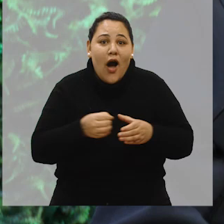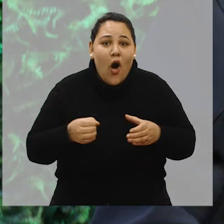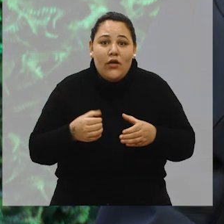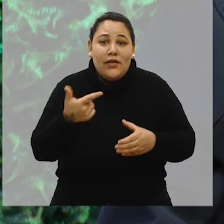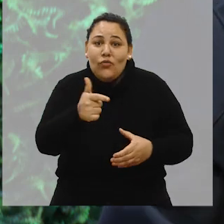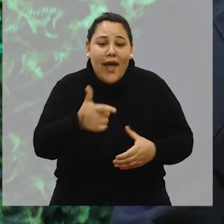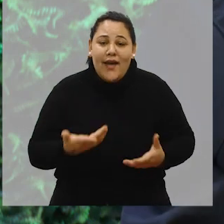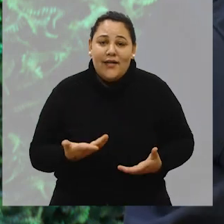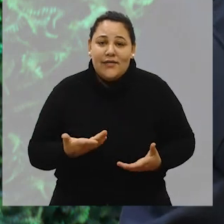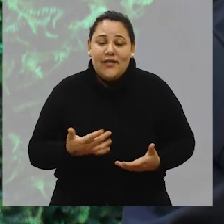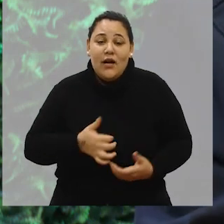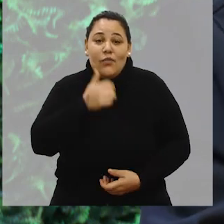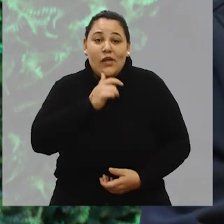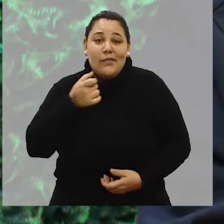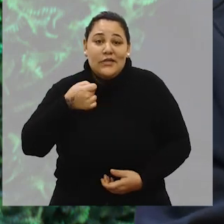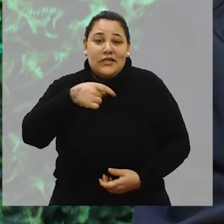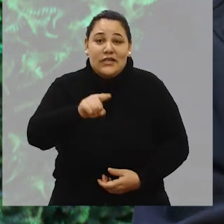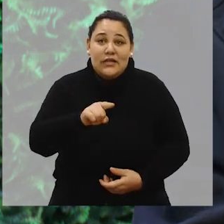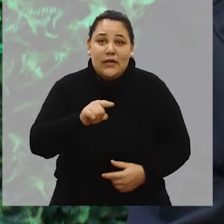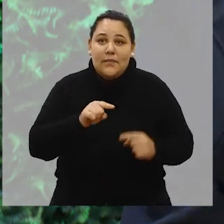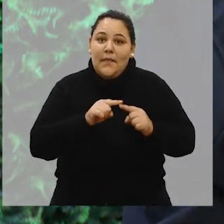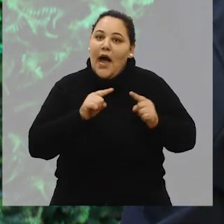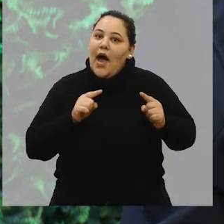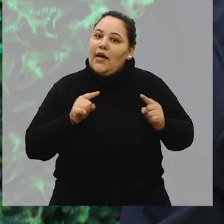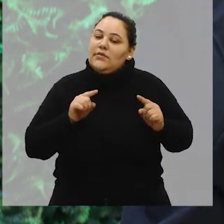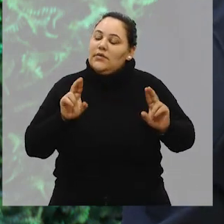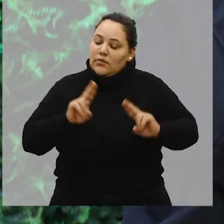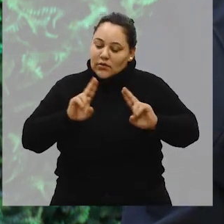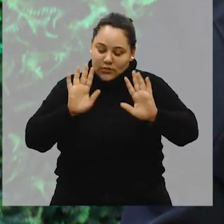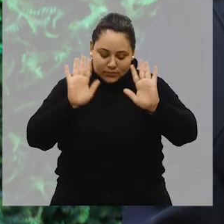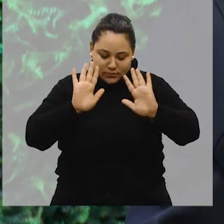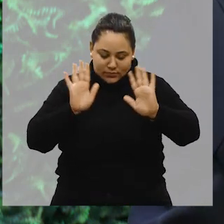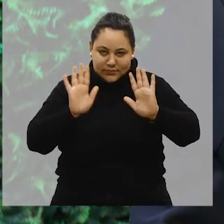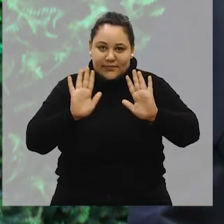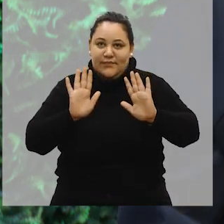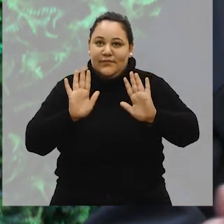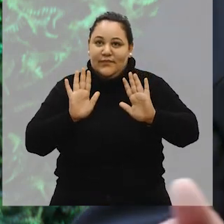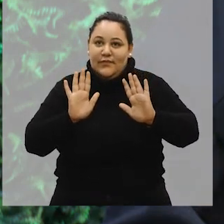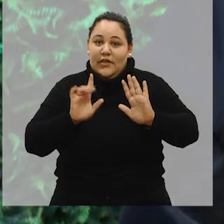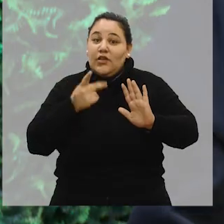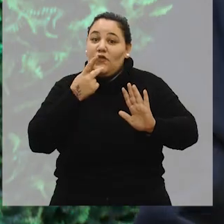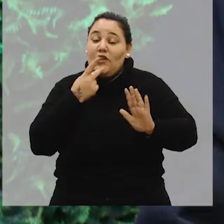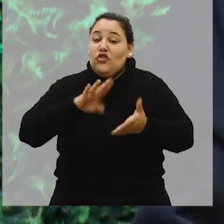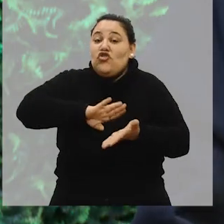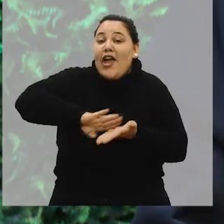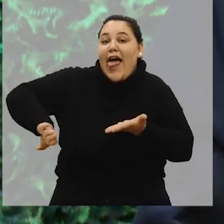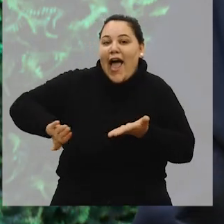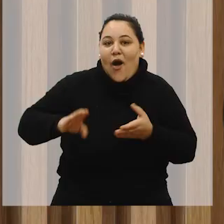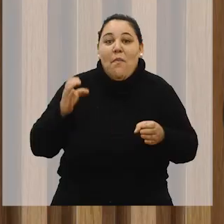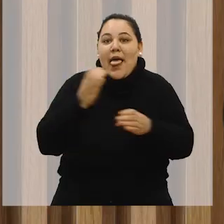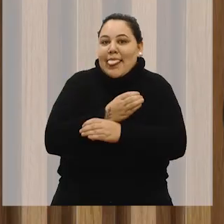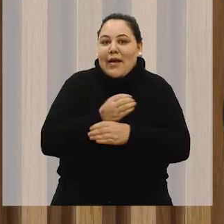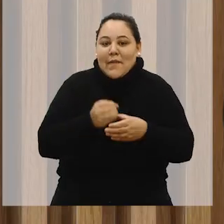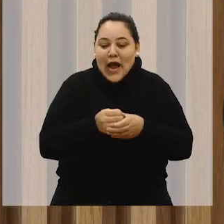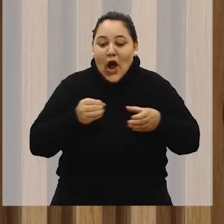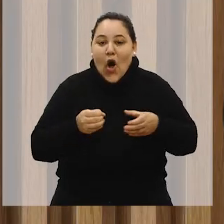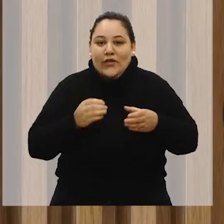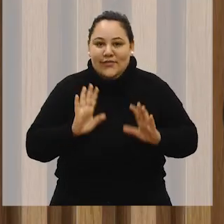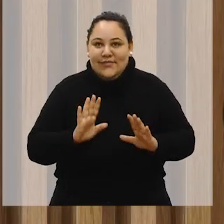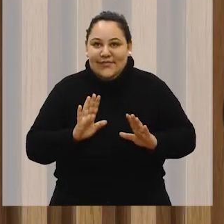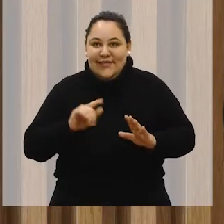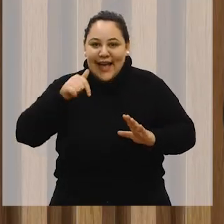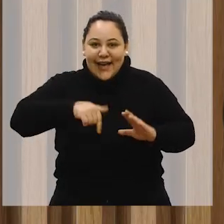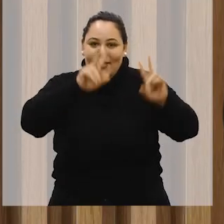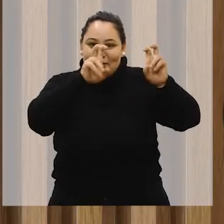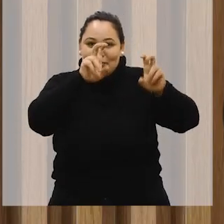lá, mas... Não, eu não estou dizendo que nós temos que varrer a cota. Tá aqui na minha pauta, inclusive no roteiro, que era a nossa próxima